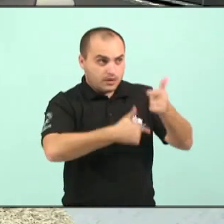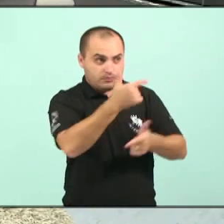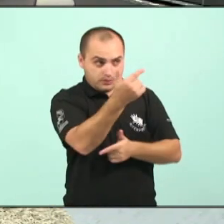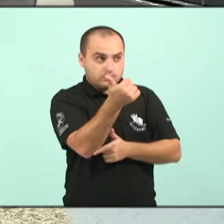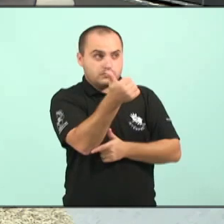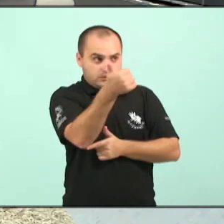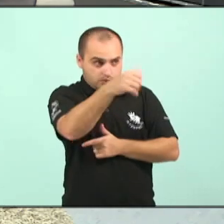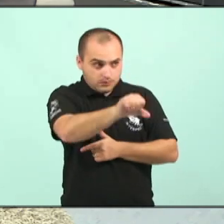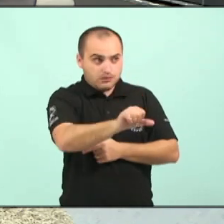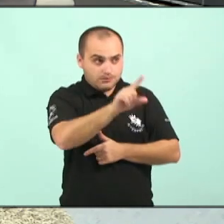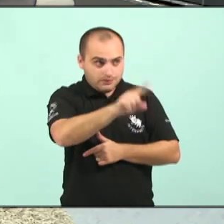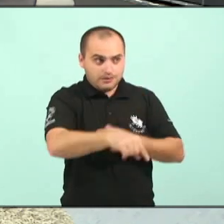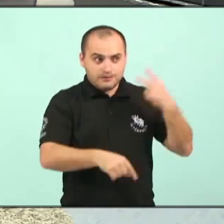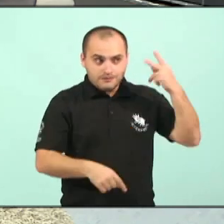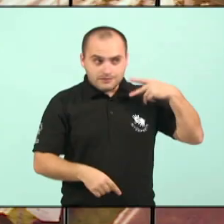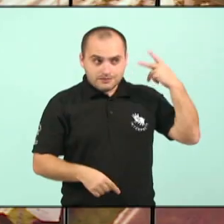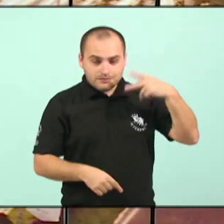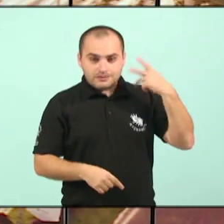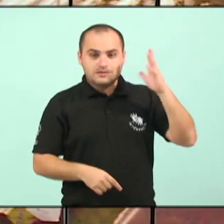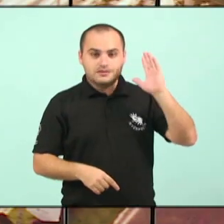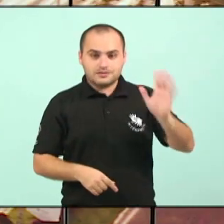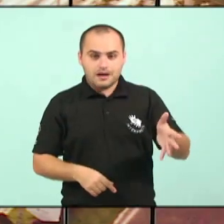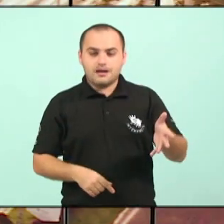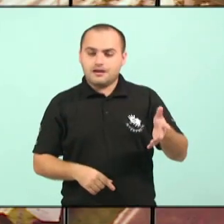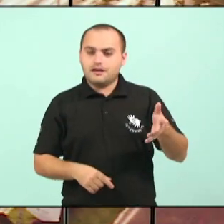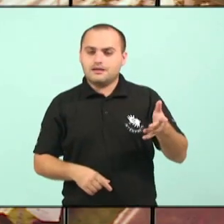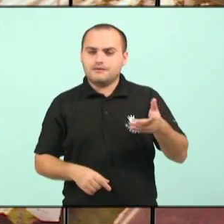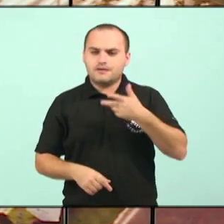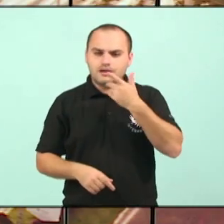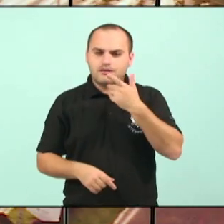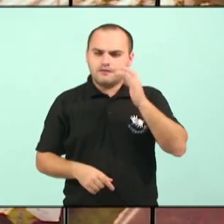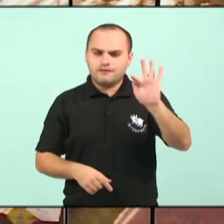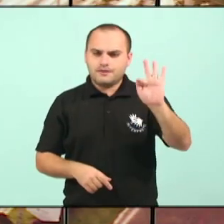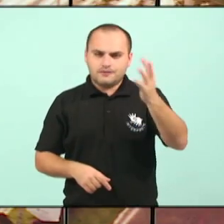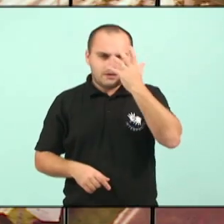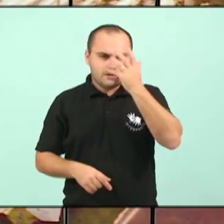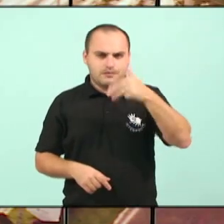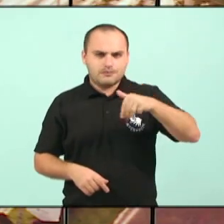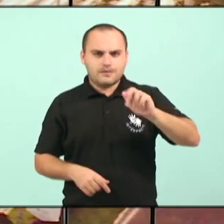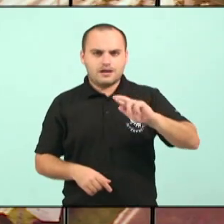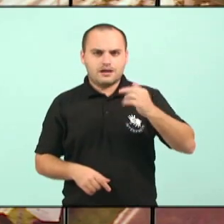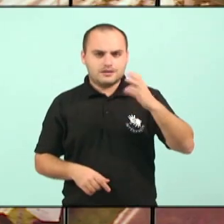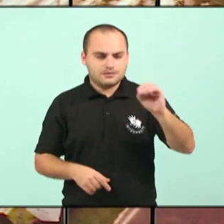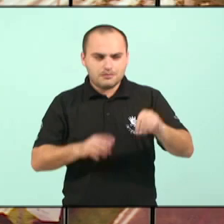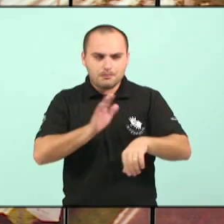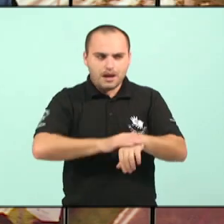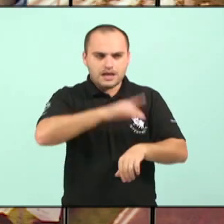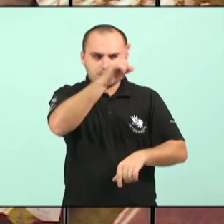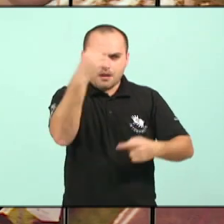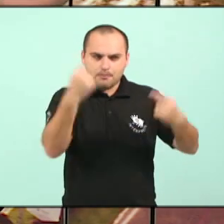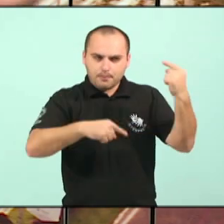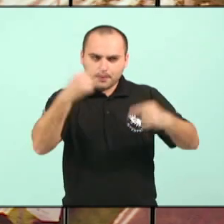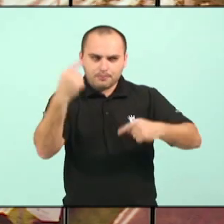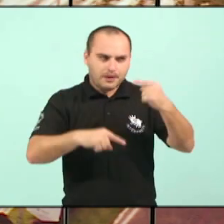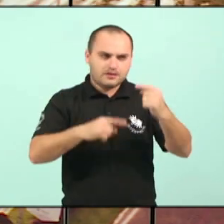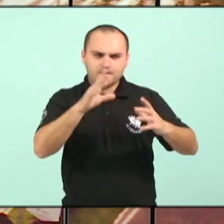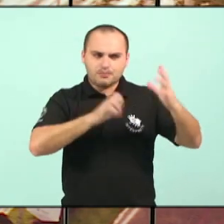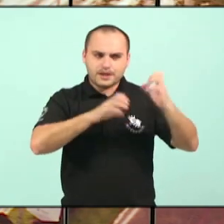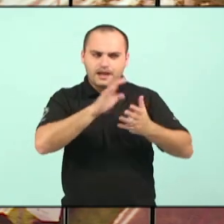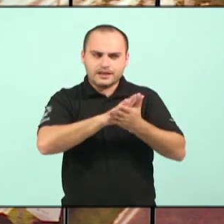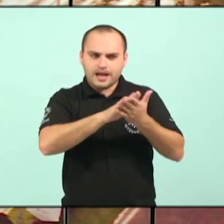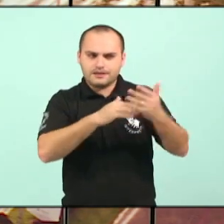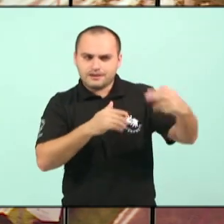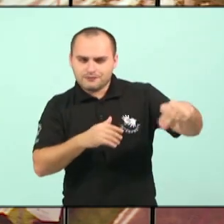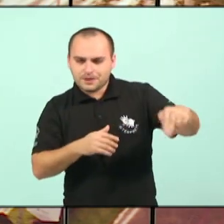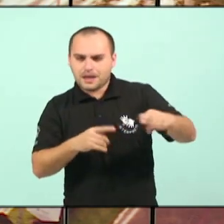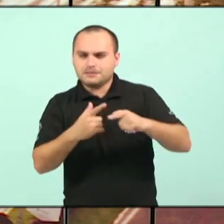vereador? Já vem, inclusive, ele já deixou aqui para fevereiro, março, mais uma bronca também, mas não vamos brigar muito com Navegantes também, que